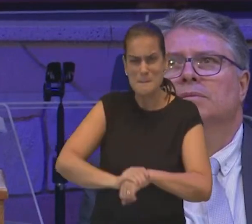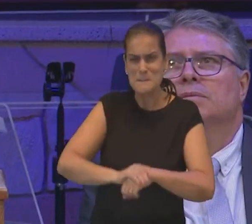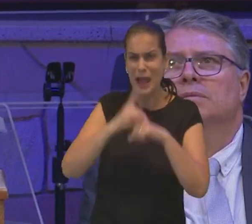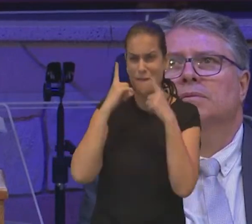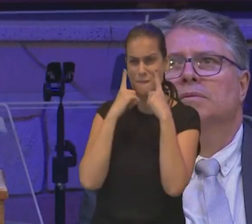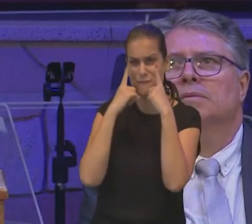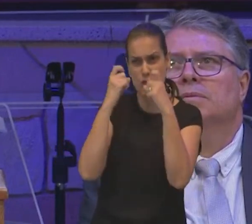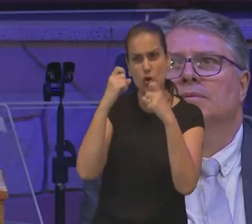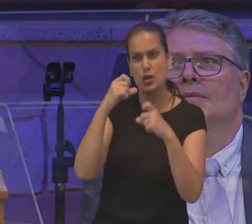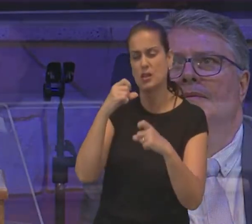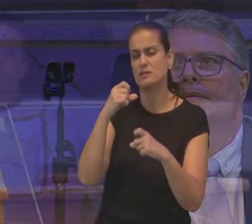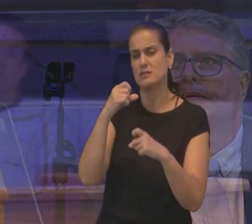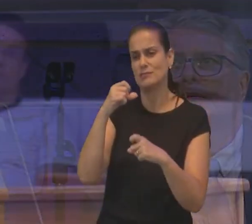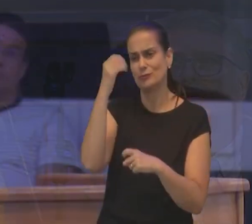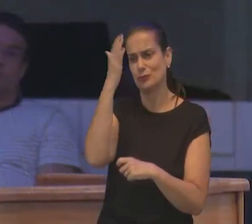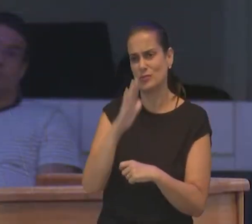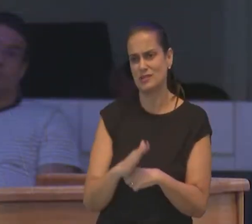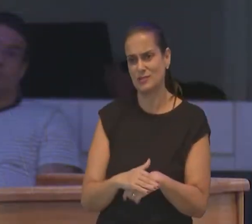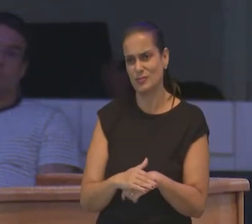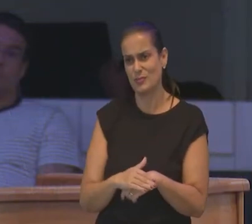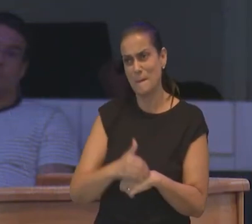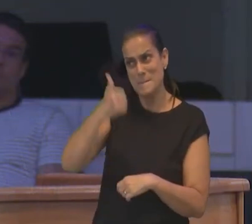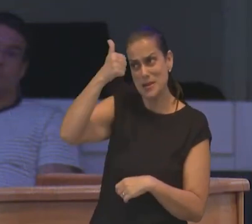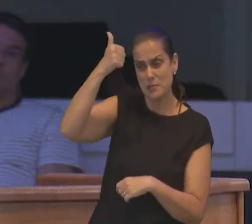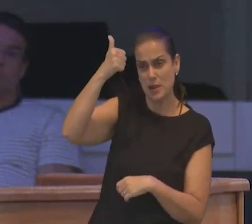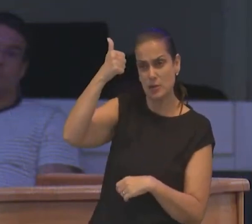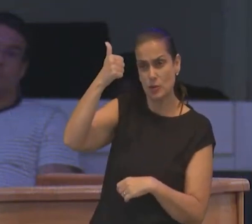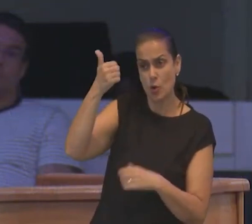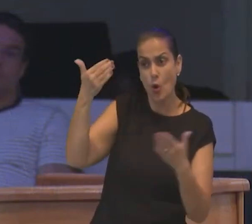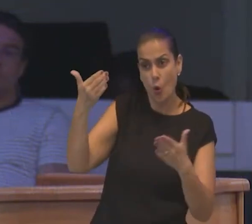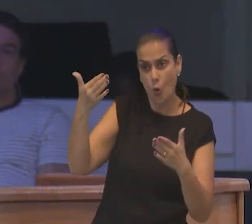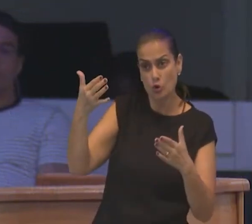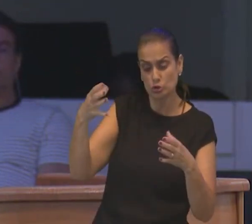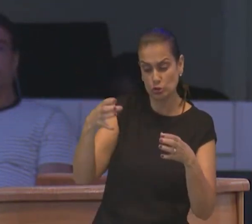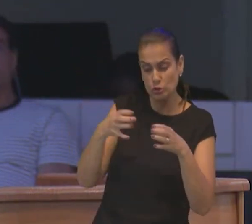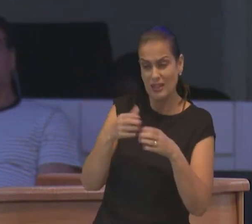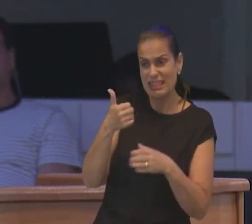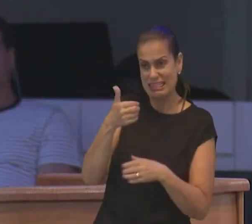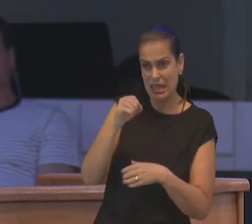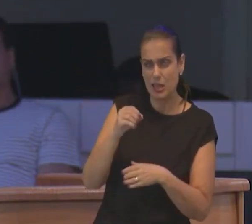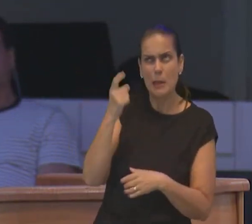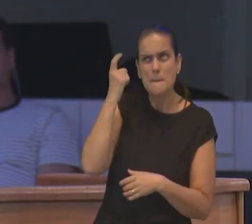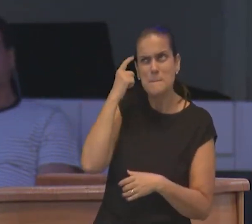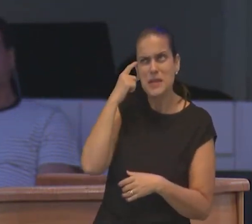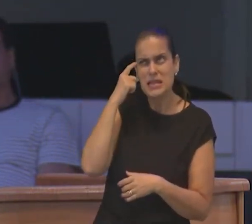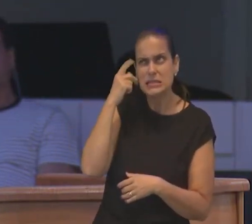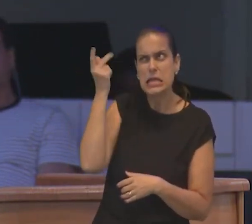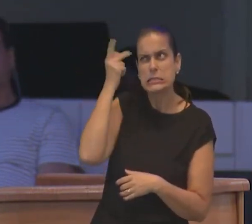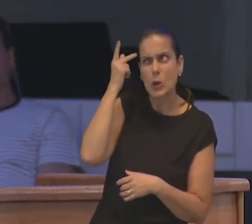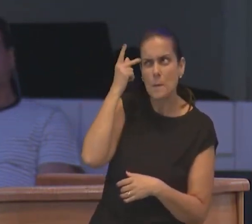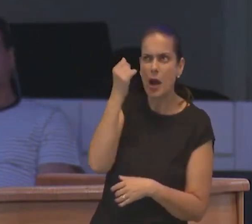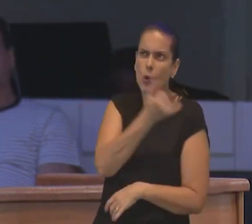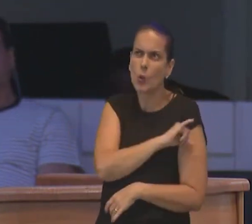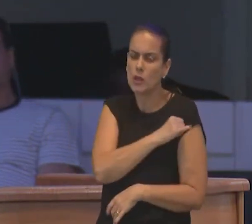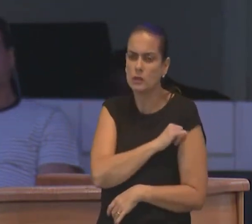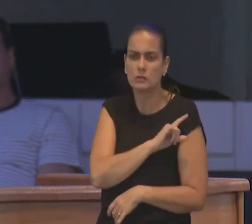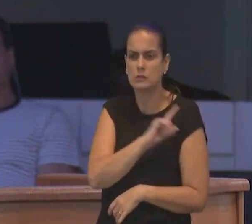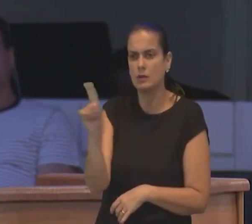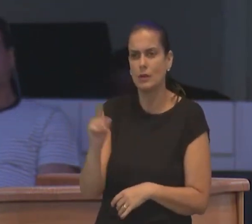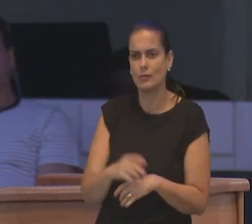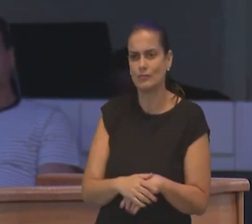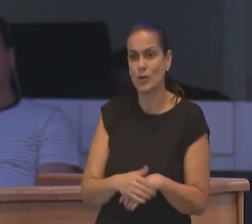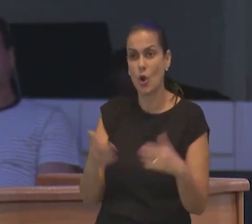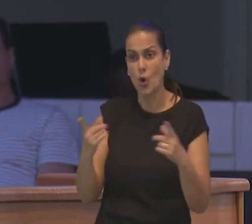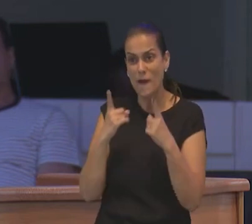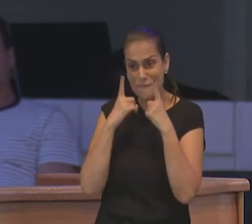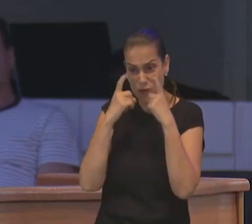Hoje está entre as 10. A gente pensa São Paulo, Rio de Janeiro, mas a cidade mais violenta do nosso Brasil